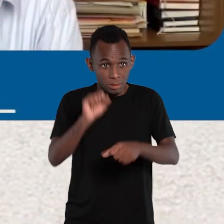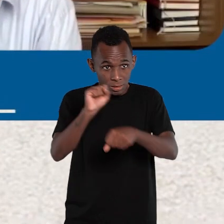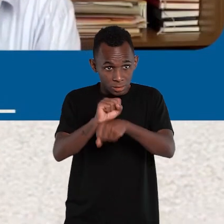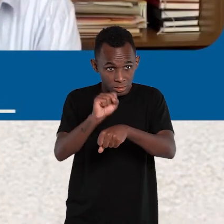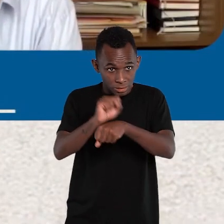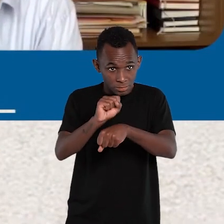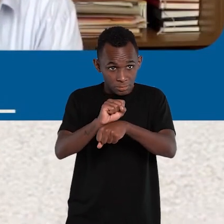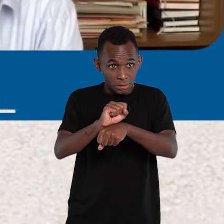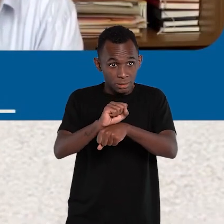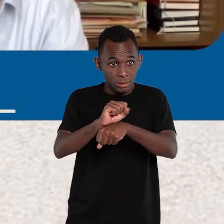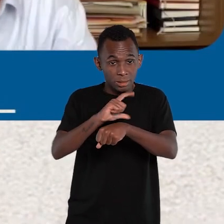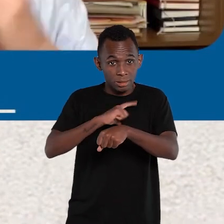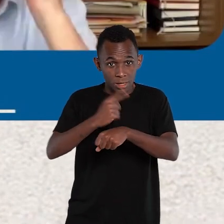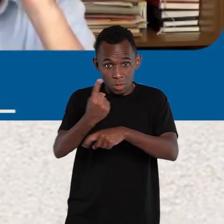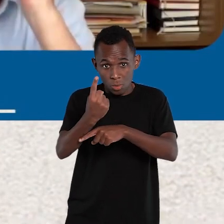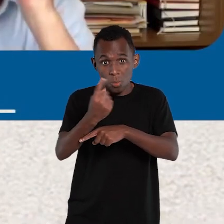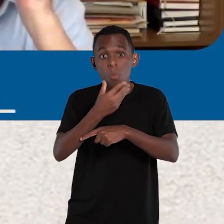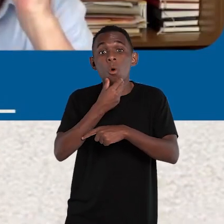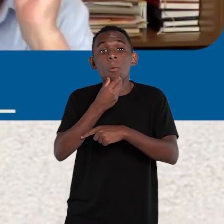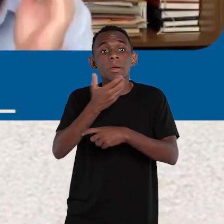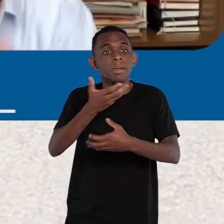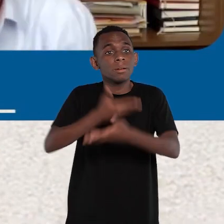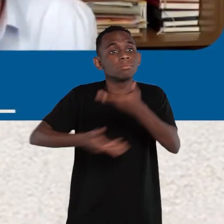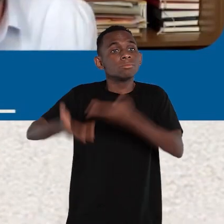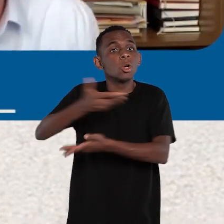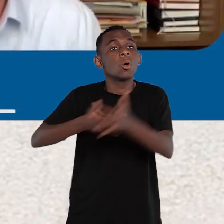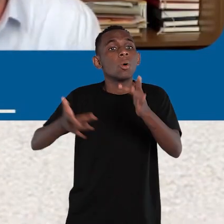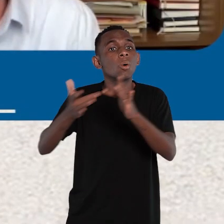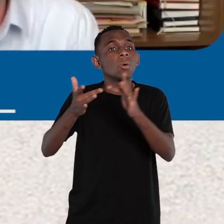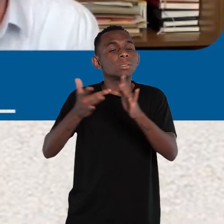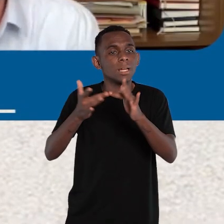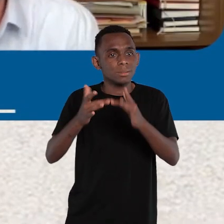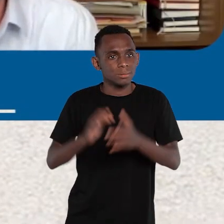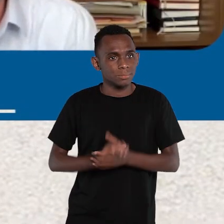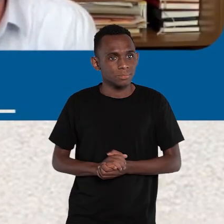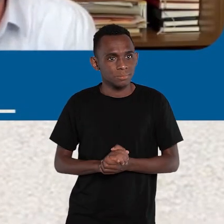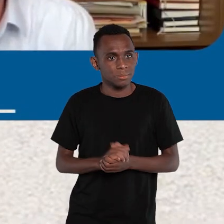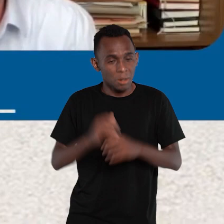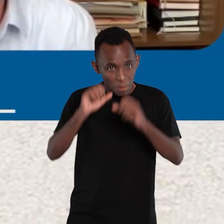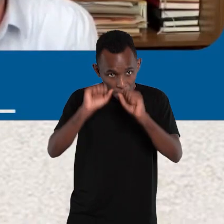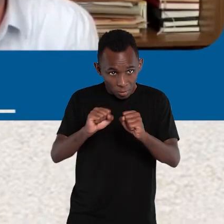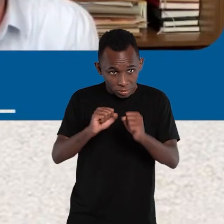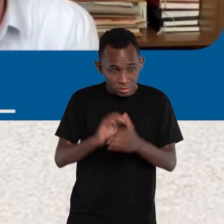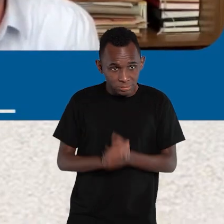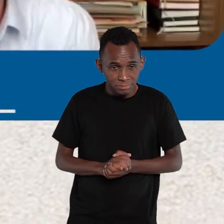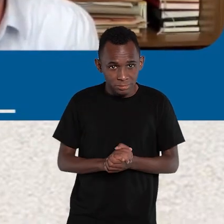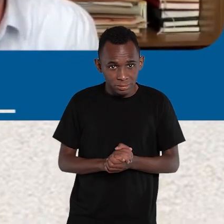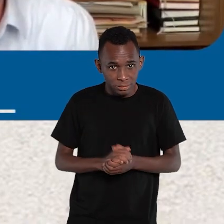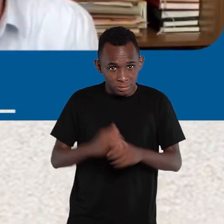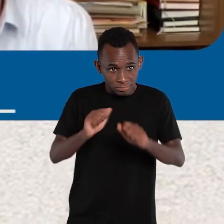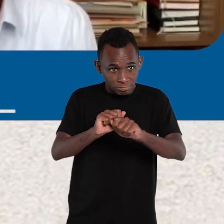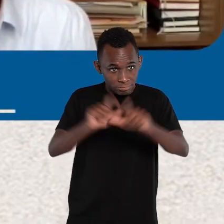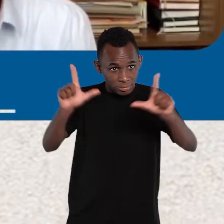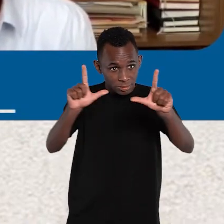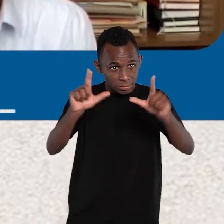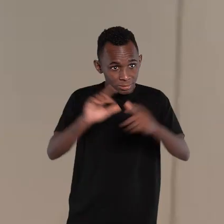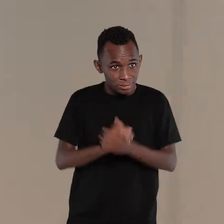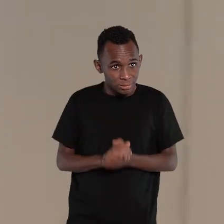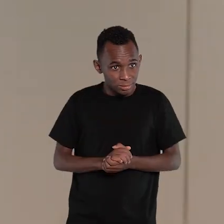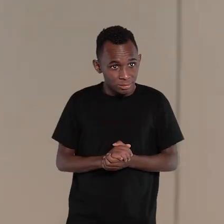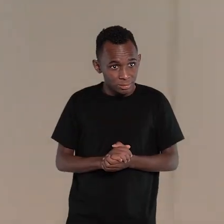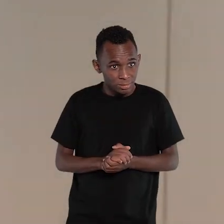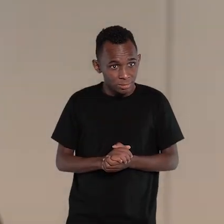Espera um pouquinho aí, que tem um cara querendo falar com você agora aí. Ô, Nina, pode pôr no ar aí, o rapaz está querendo falar com